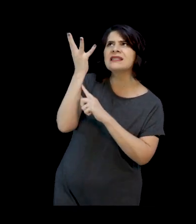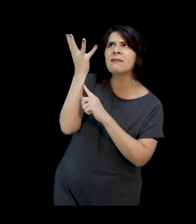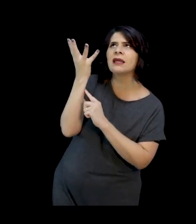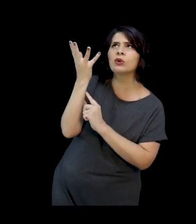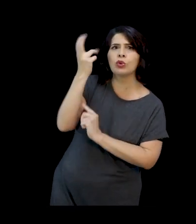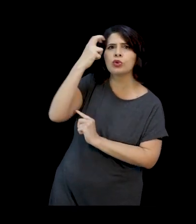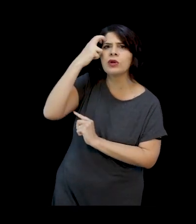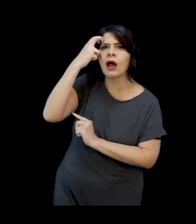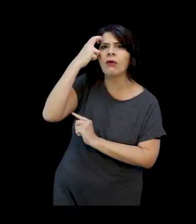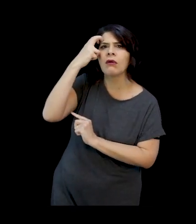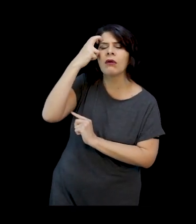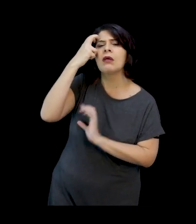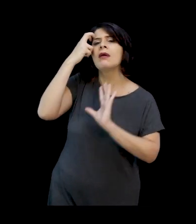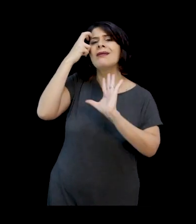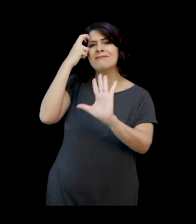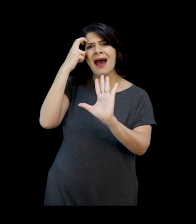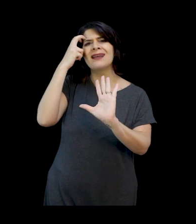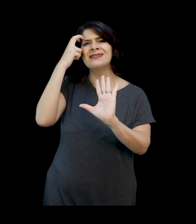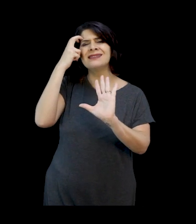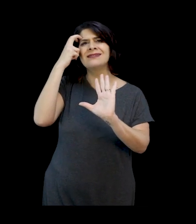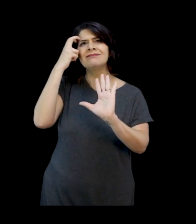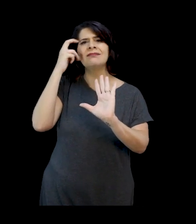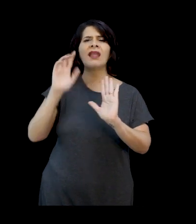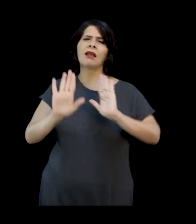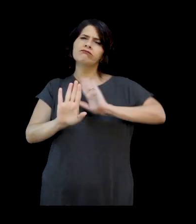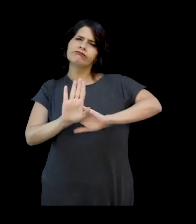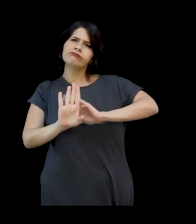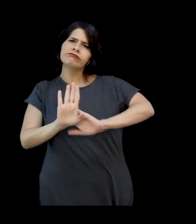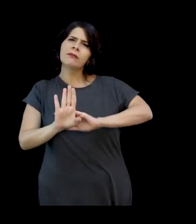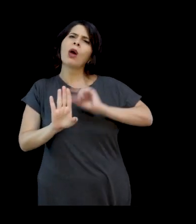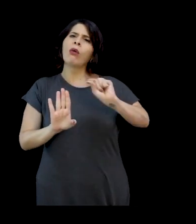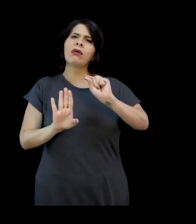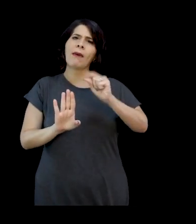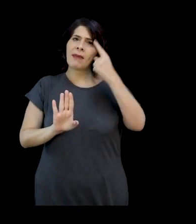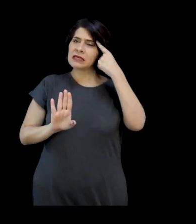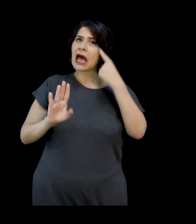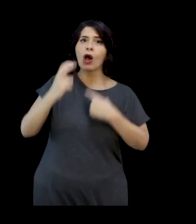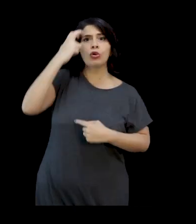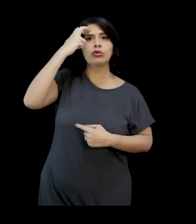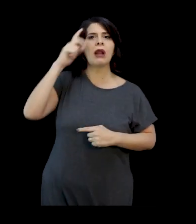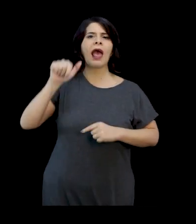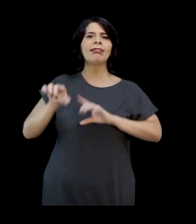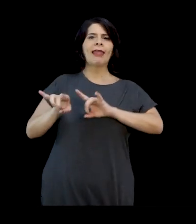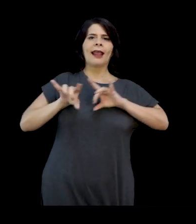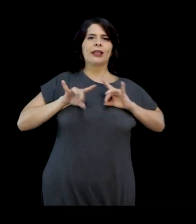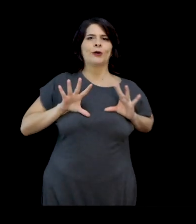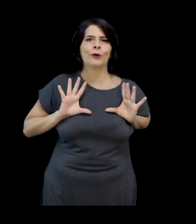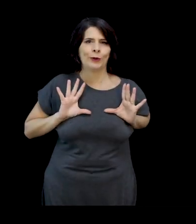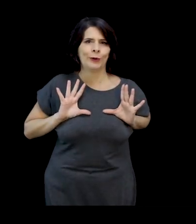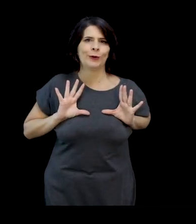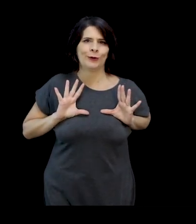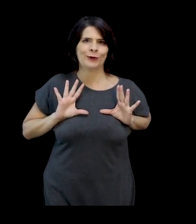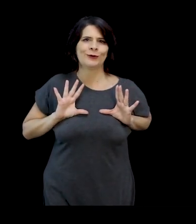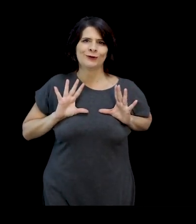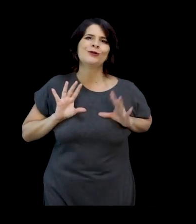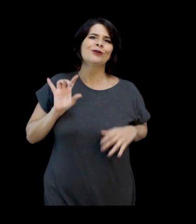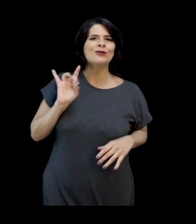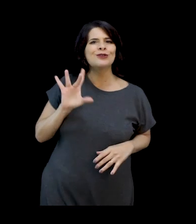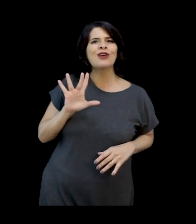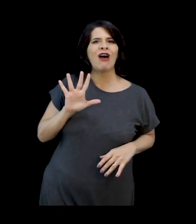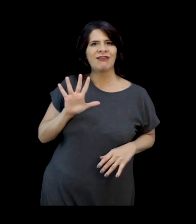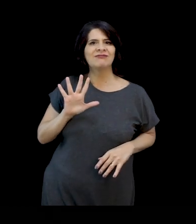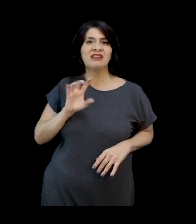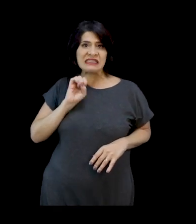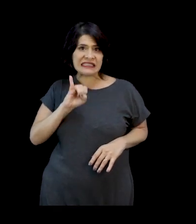é atravessada pela ideia de que a cultura é uma produção quase técnica. É tudo aquilo que diz respeito a um certo campo, um